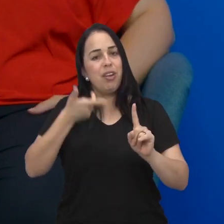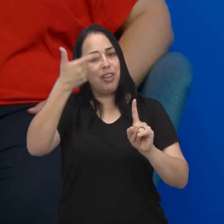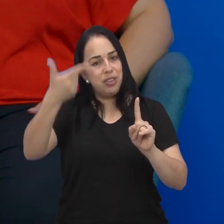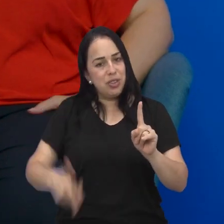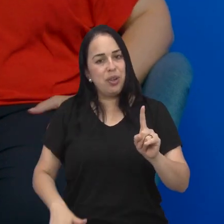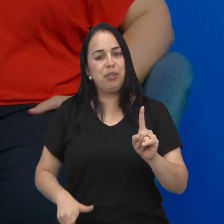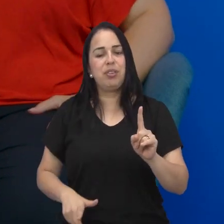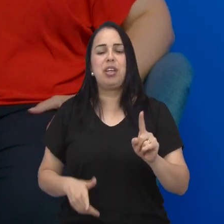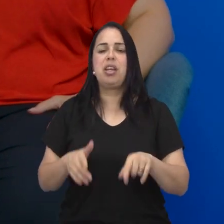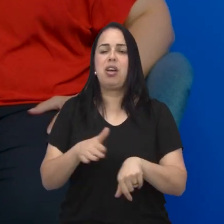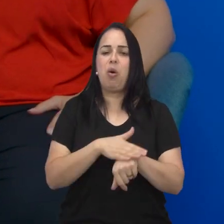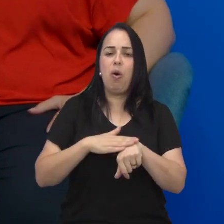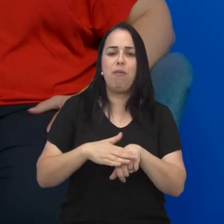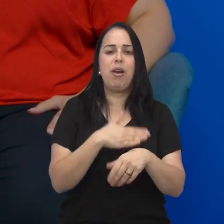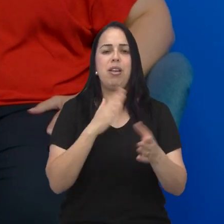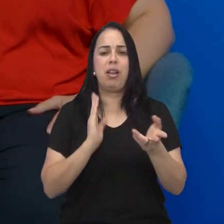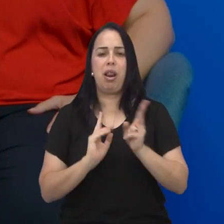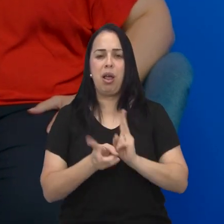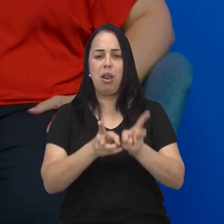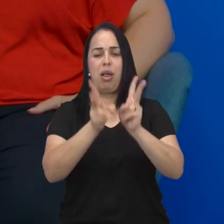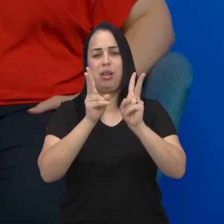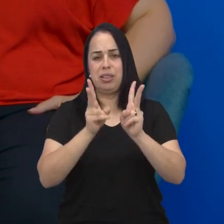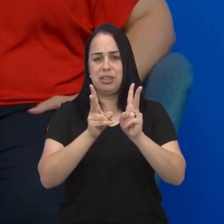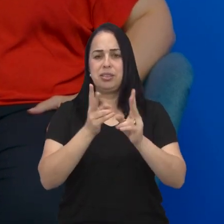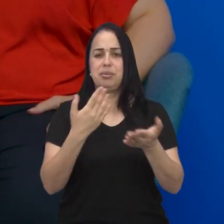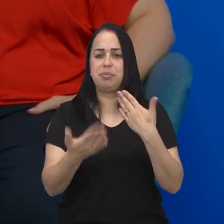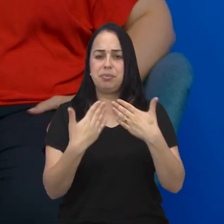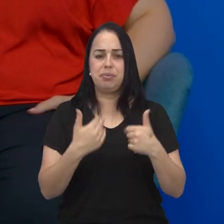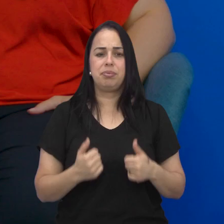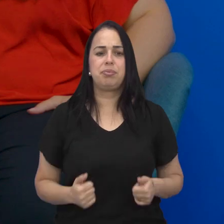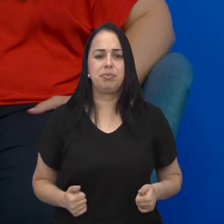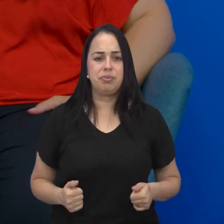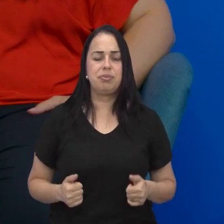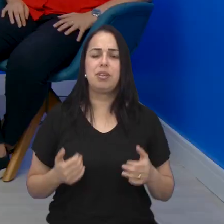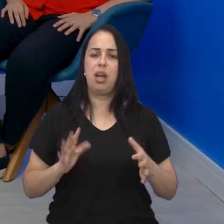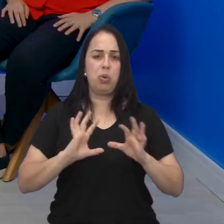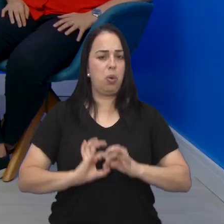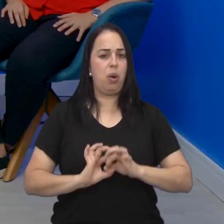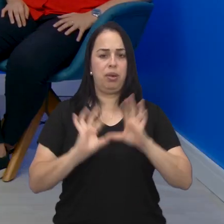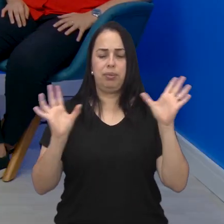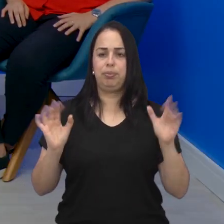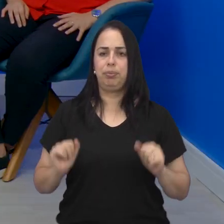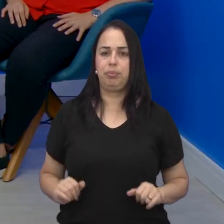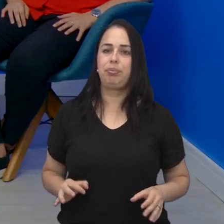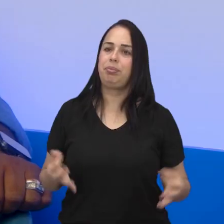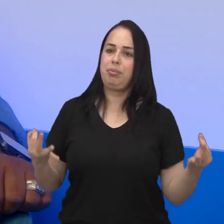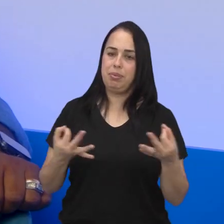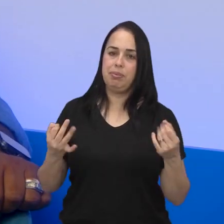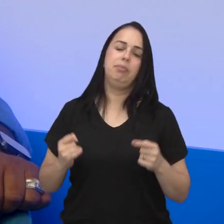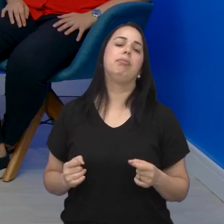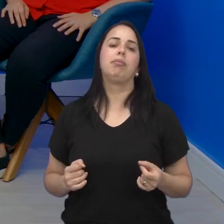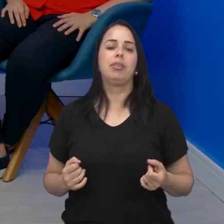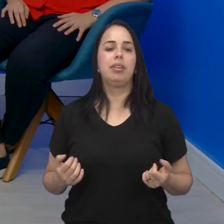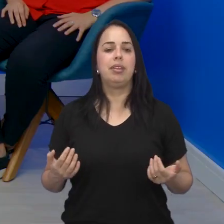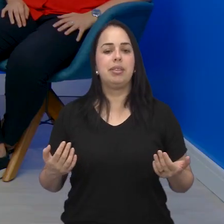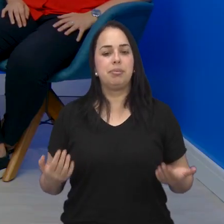deixar o convite, né, Marina? Para uma próxima ocasião a gente continuar, expandir o assunto, continuar debatendo isso. Fico à disposição.